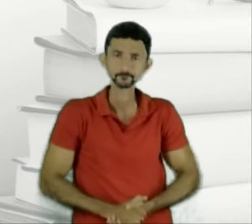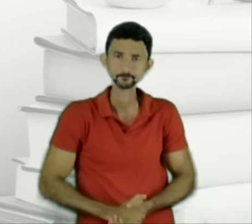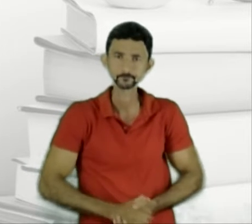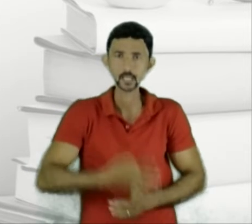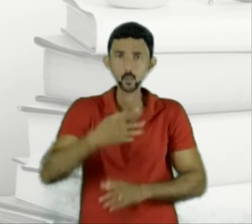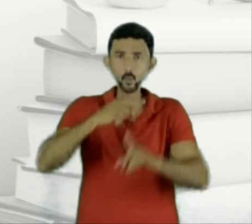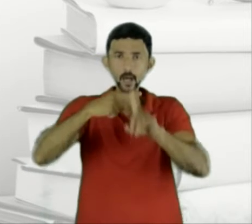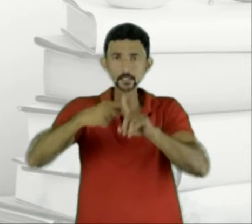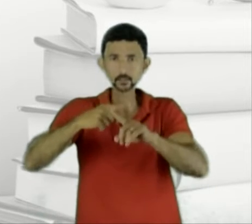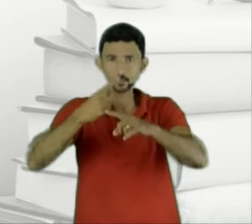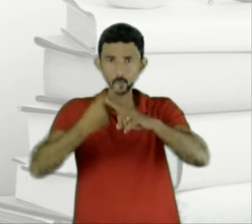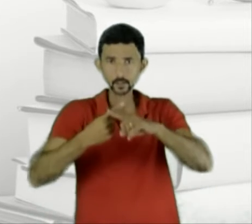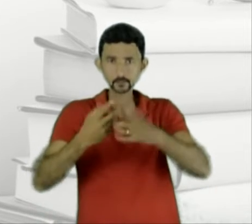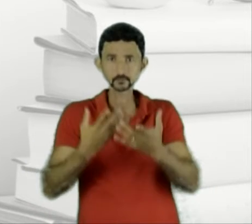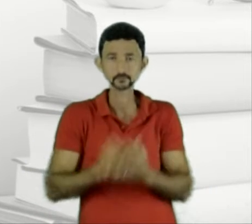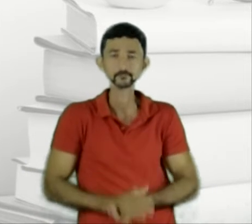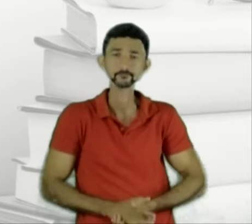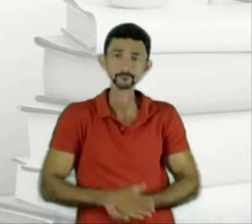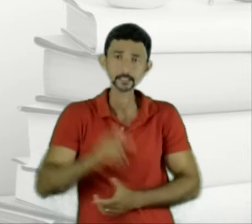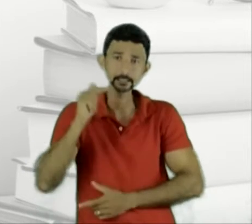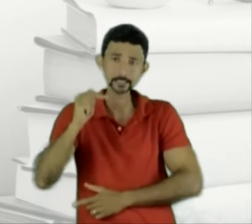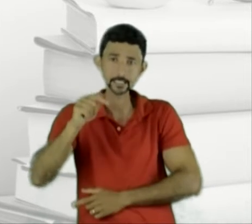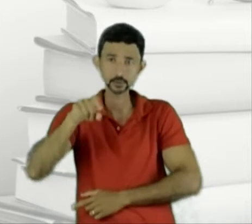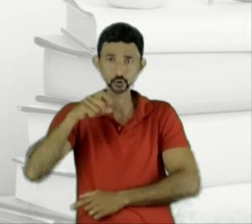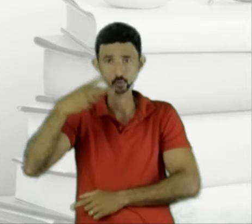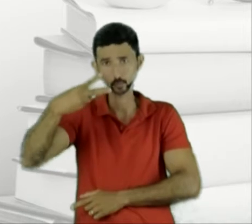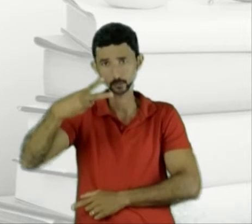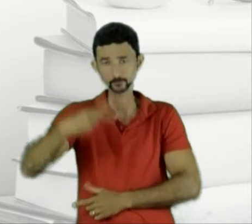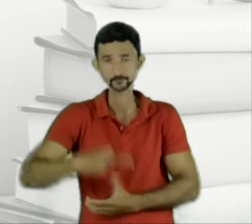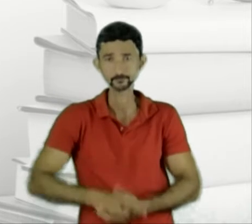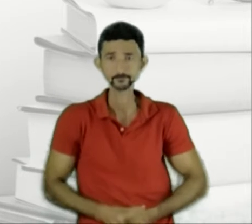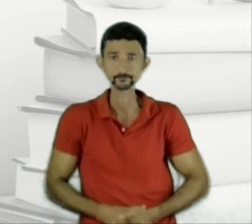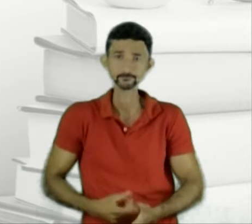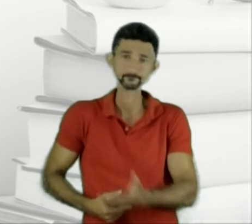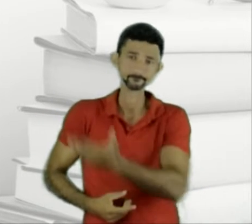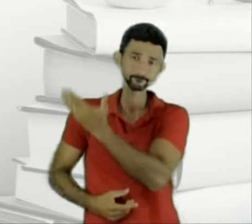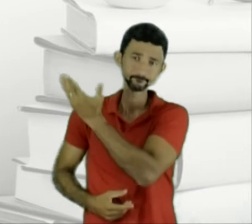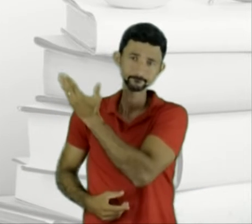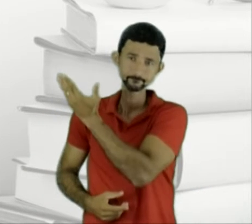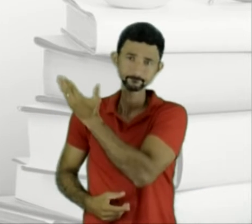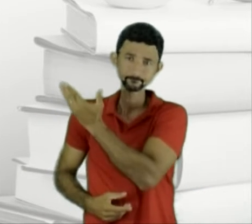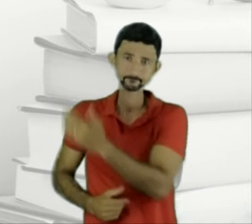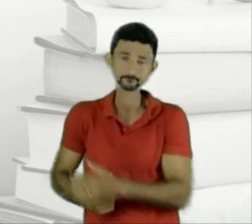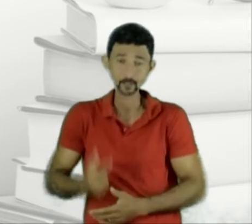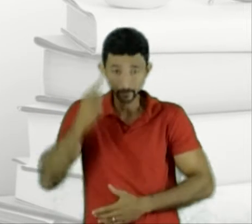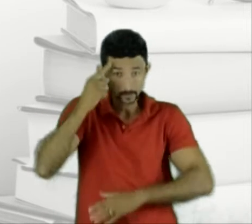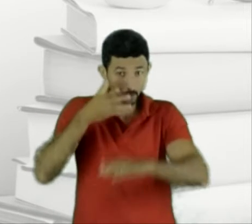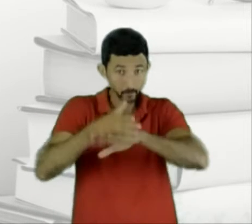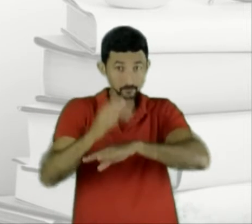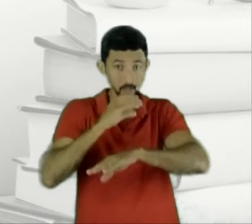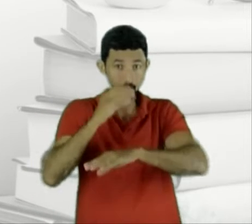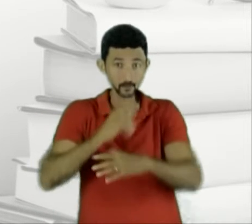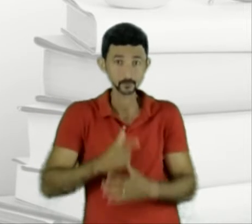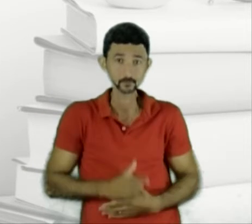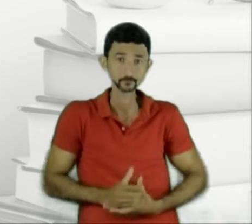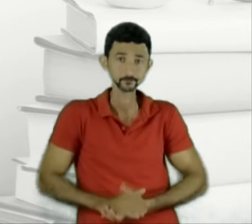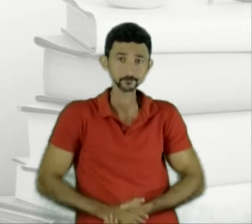mais 3x ao quadrado, 7x ao quadrado. Certo? Eu já posso começar a pensar assim de modo mais